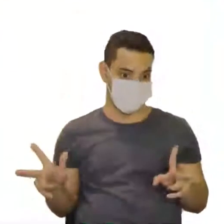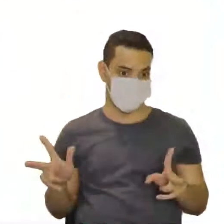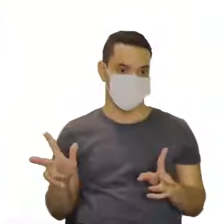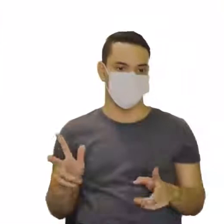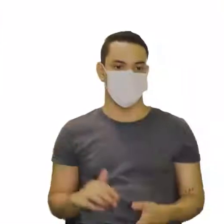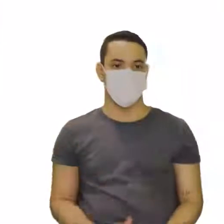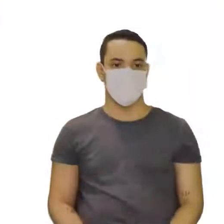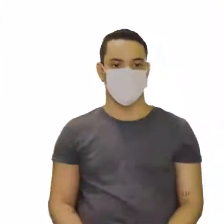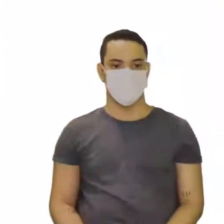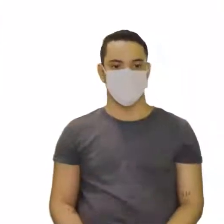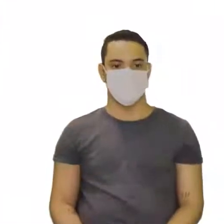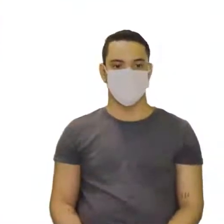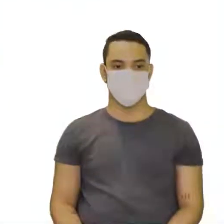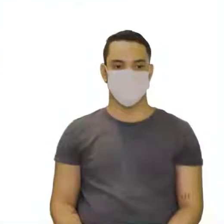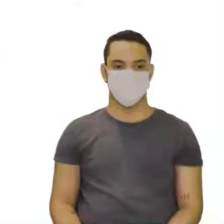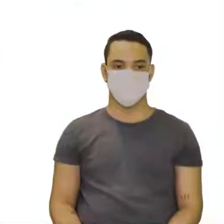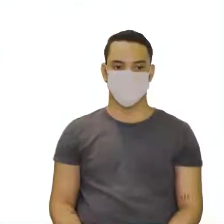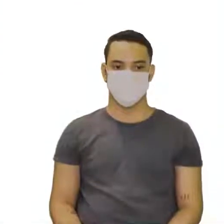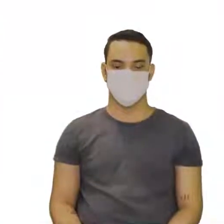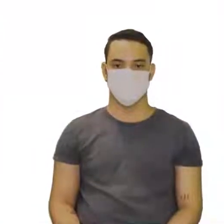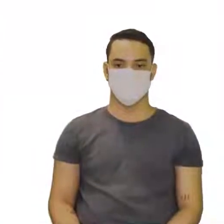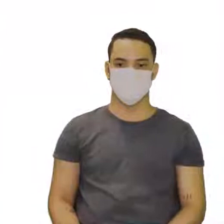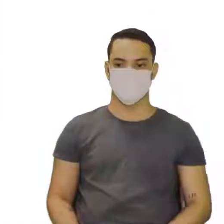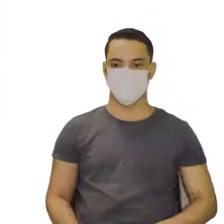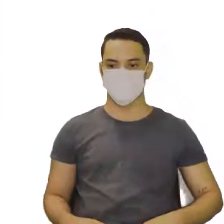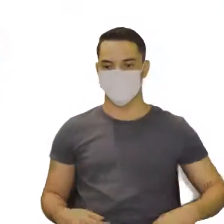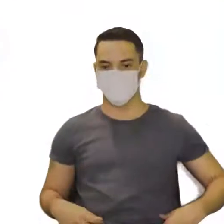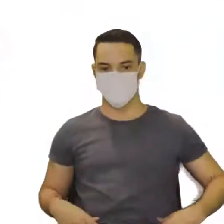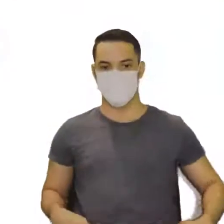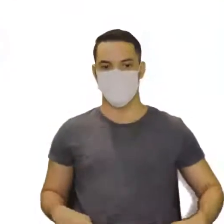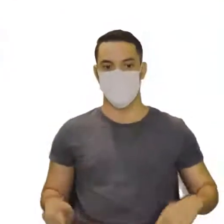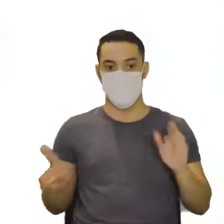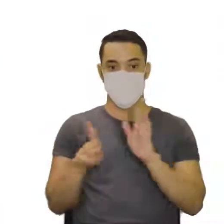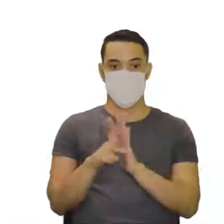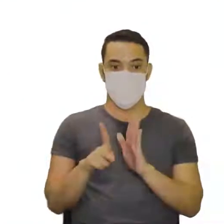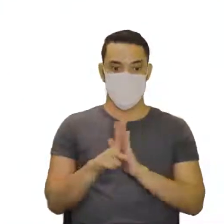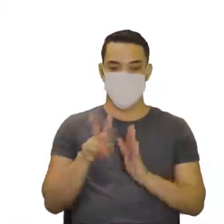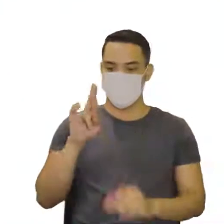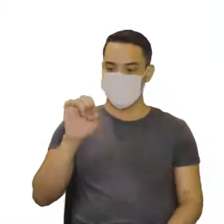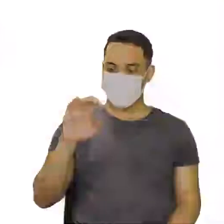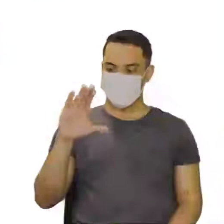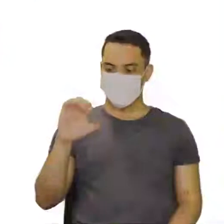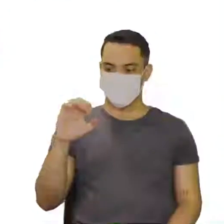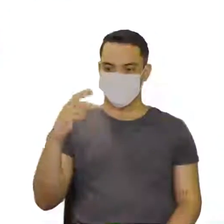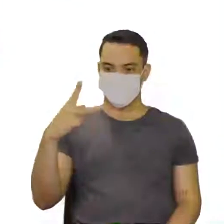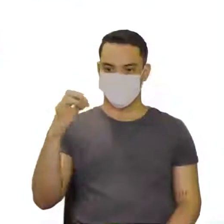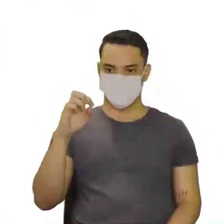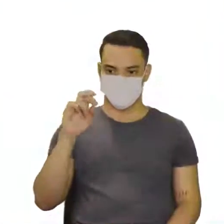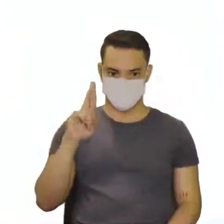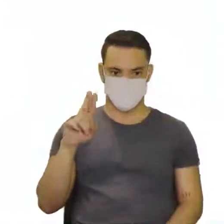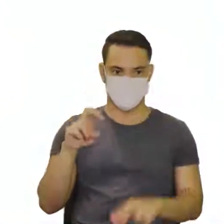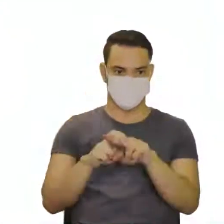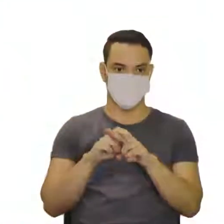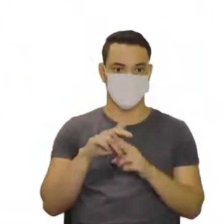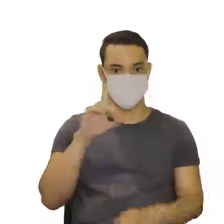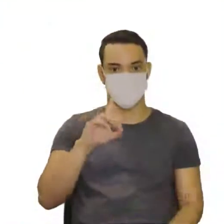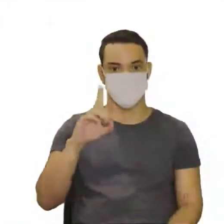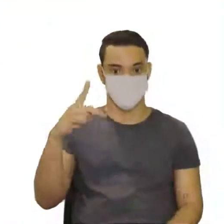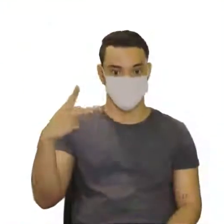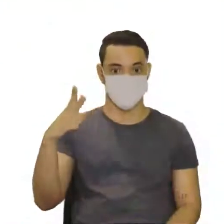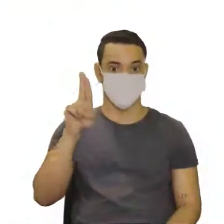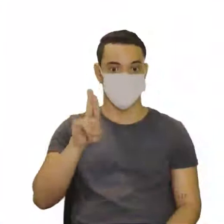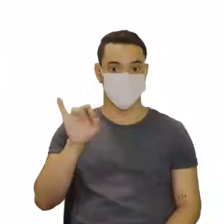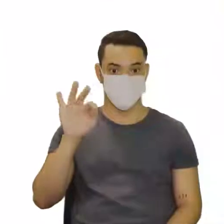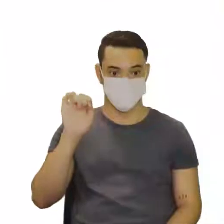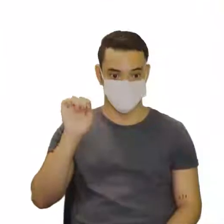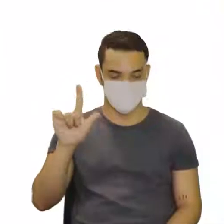nós temos de quem, pessoal? Nós temos do receptor, ok? Então, a DDP útil, que vai